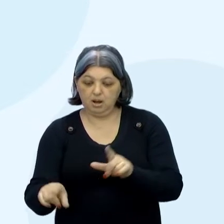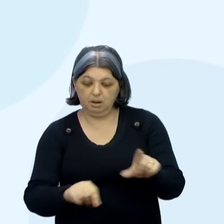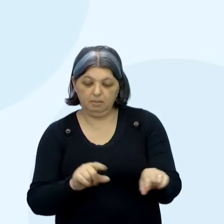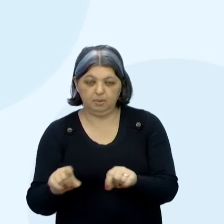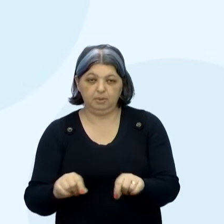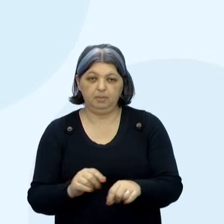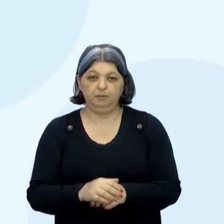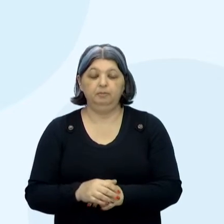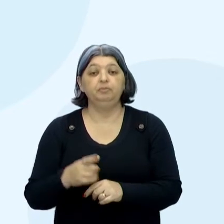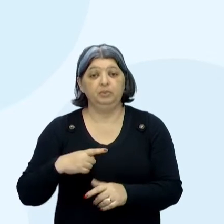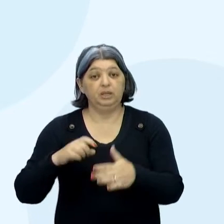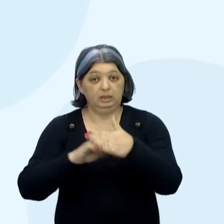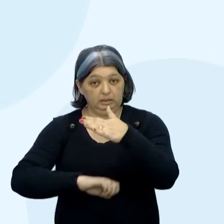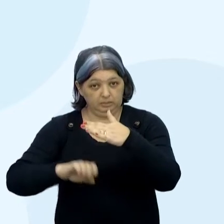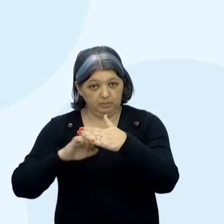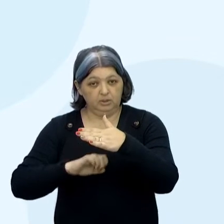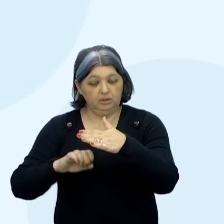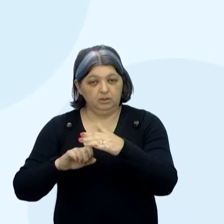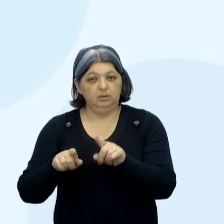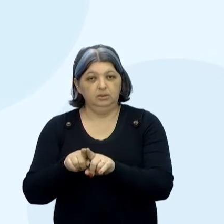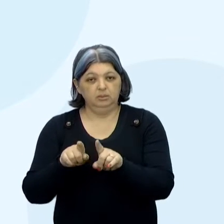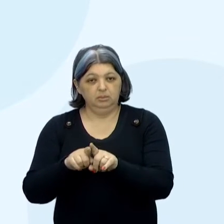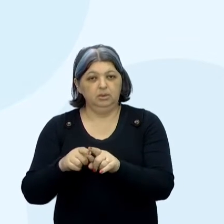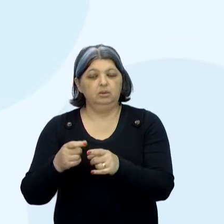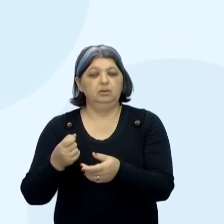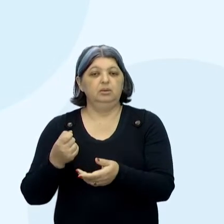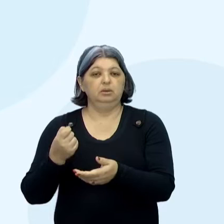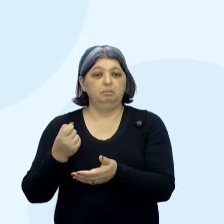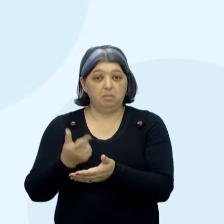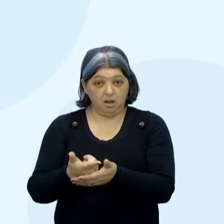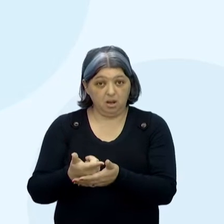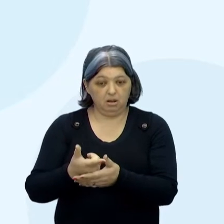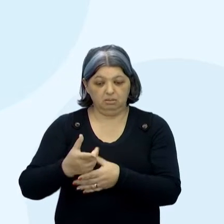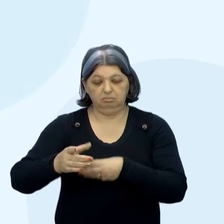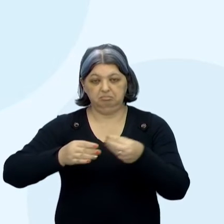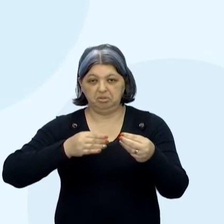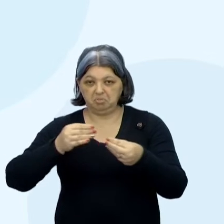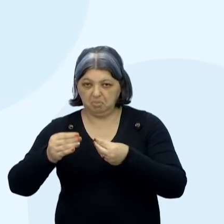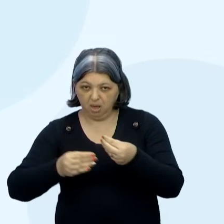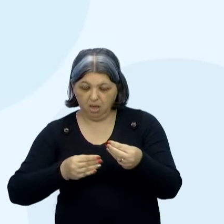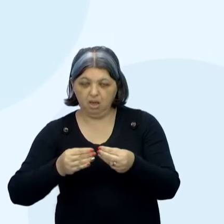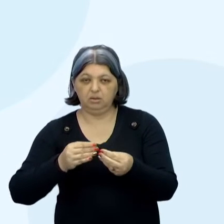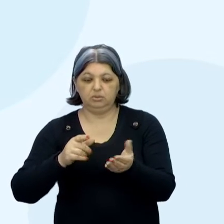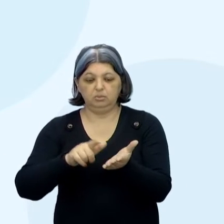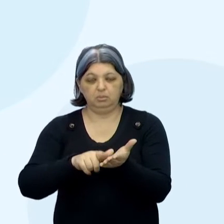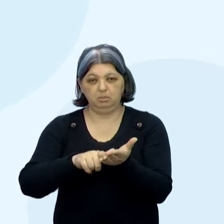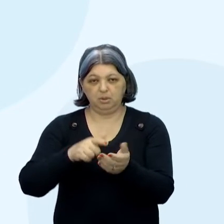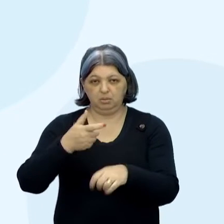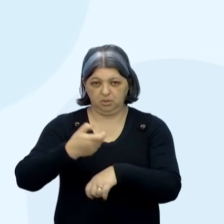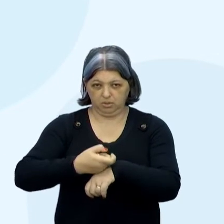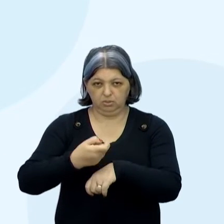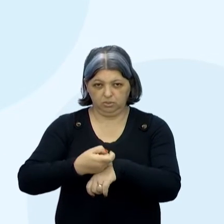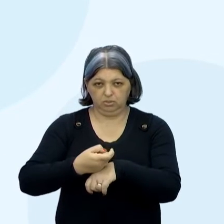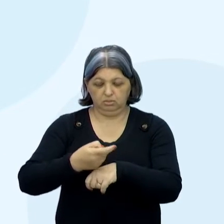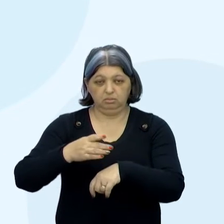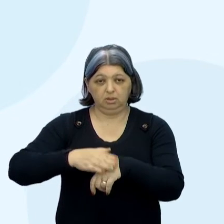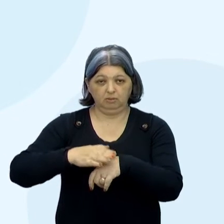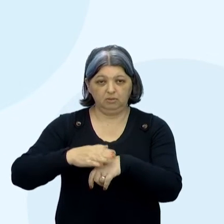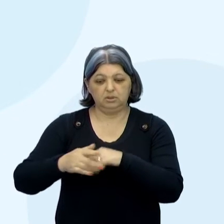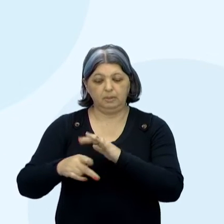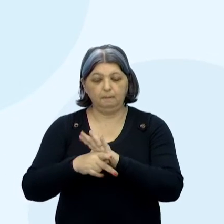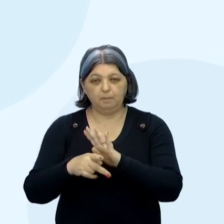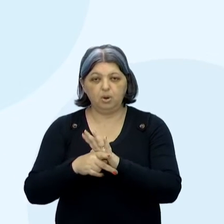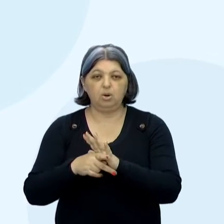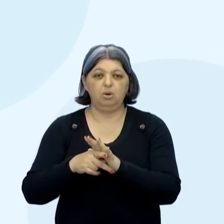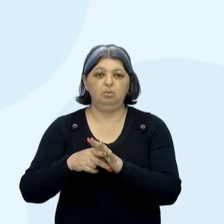Tem empresas, né, que até compram plástico e papelão dessas cooperativas para fazer as embalagens